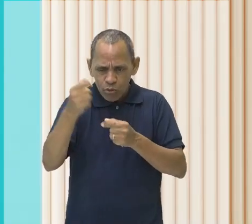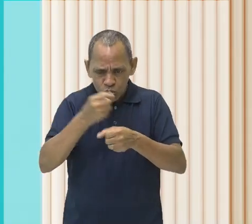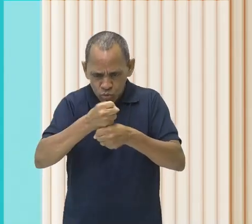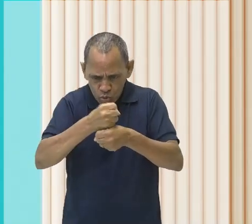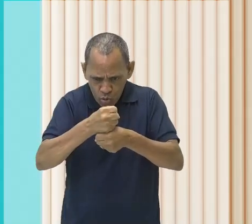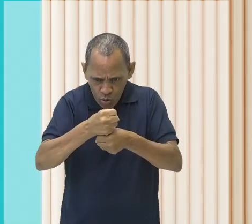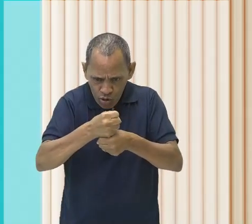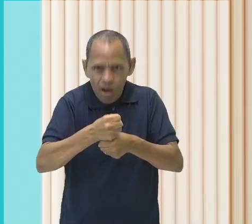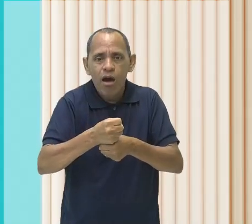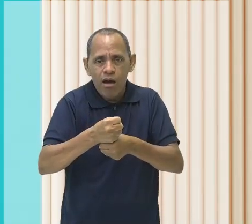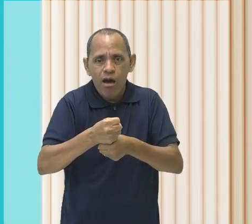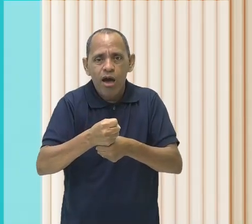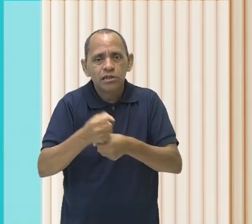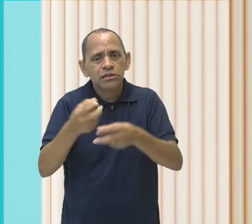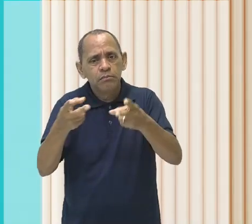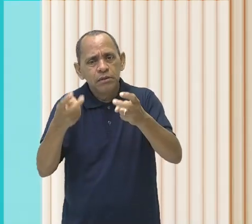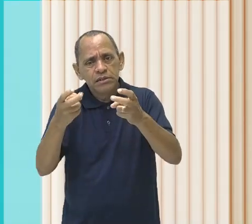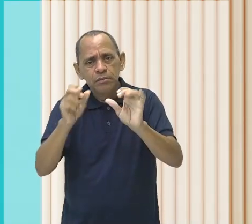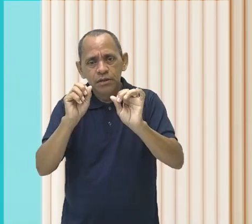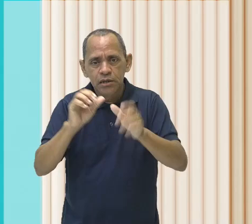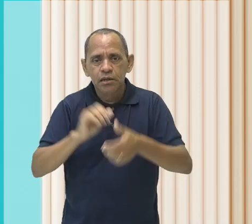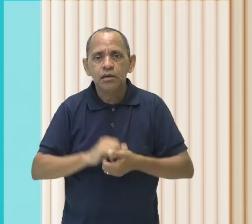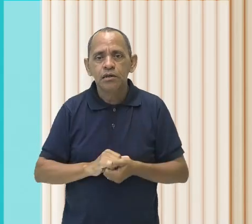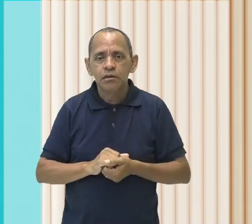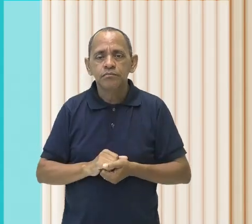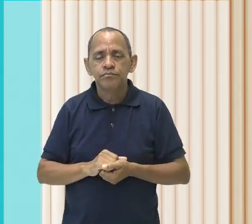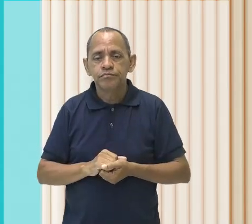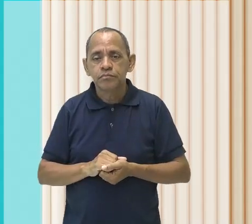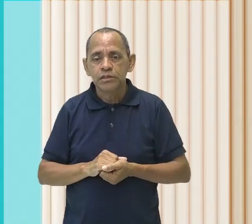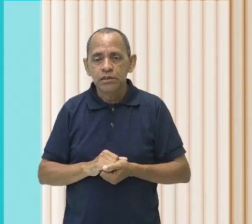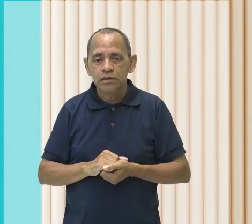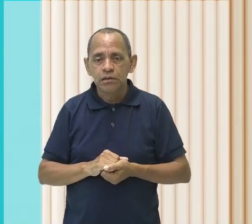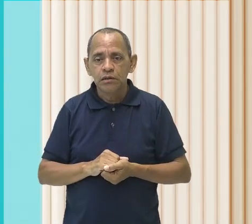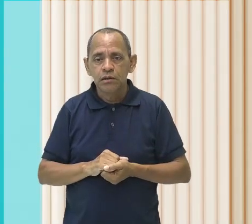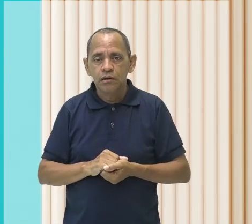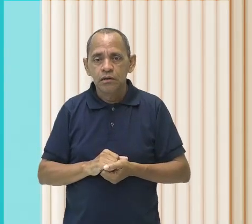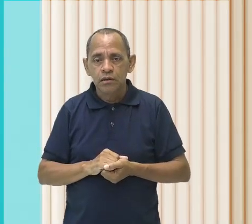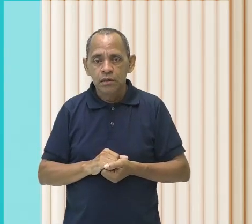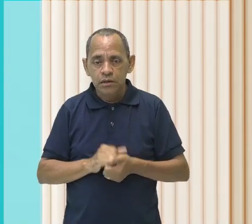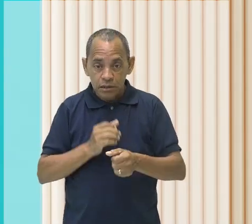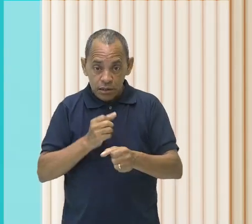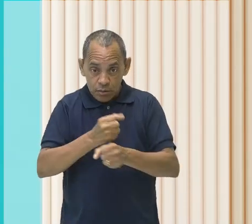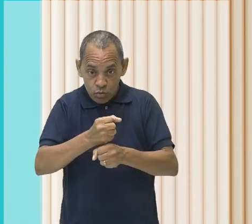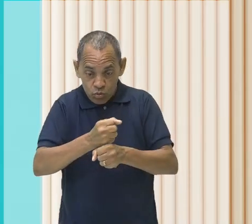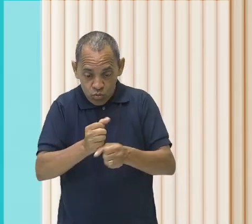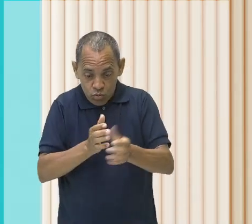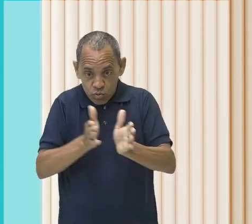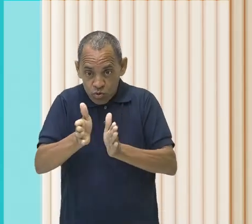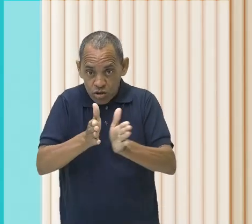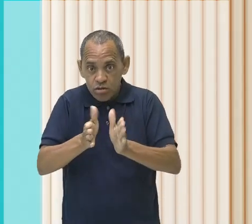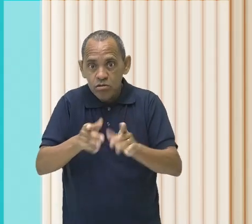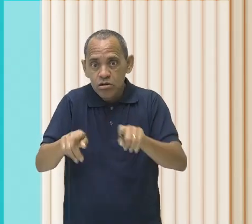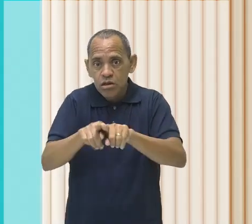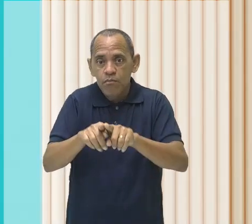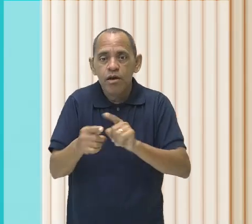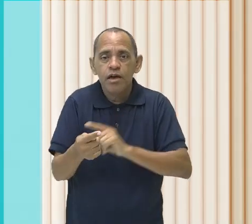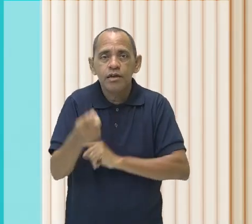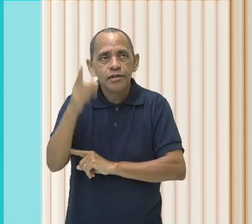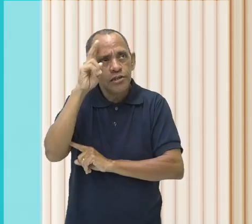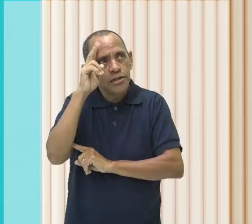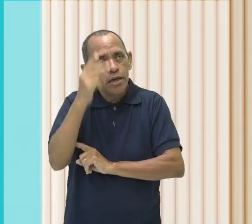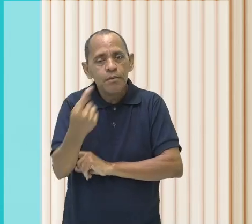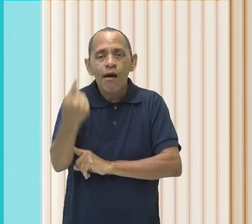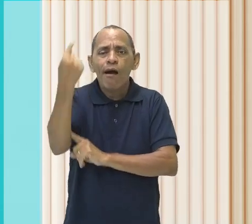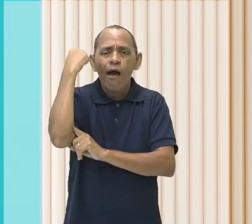remete automaticamente, né, àquela época. Assim como a música. Tem músicas que nos remetem aos nossos entes queridos, né?